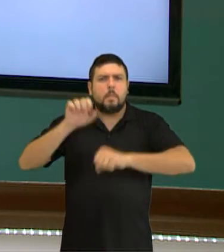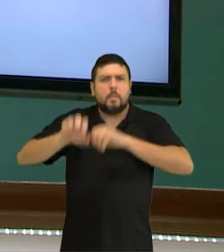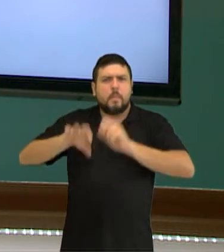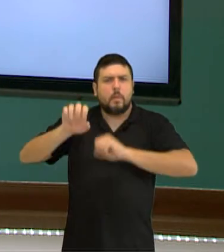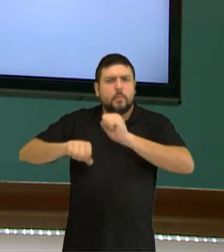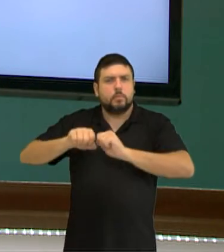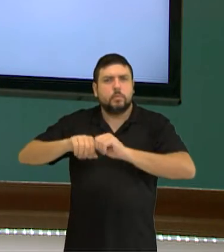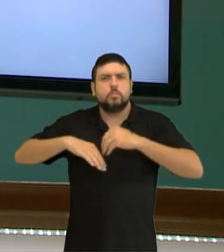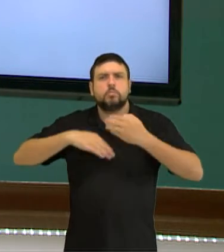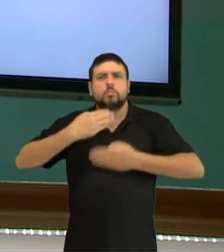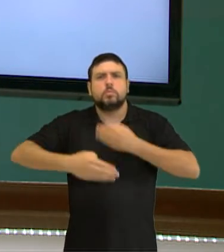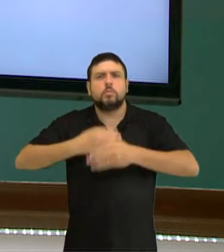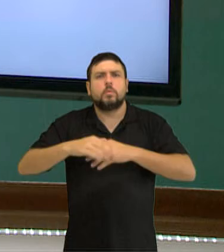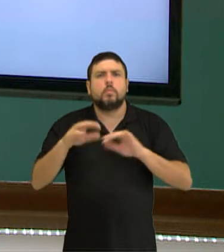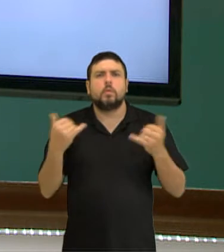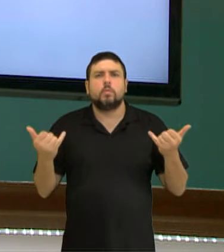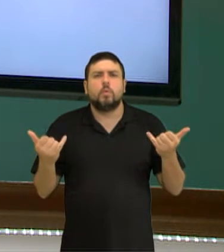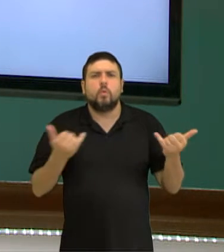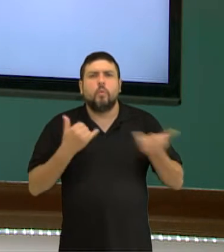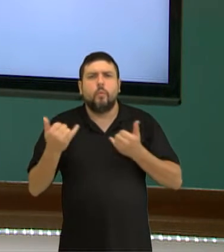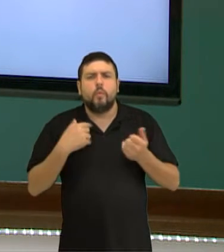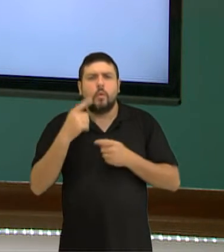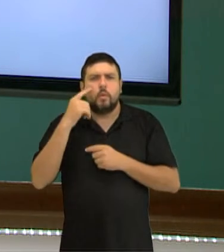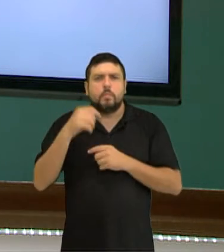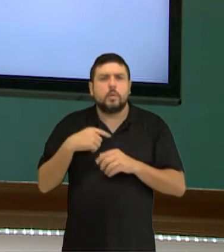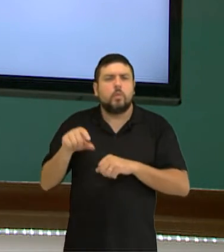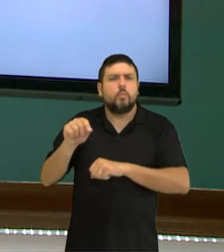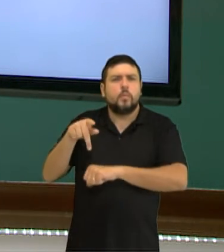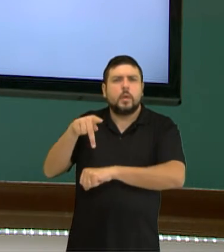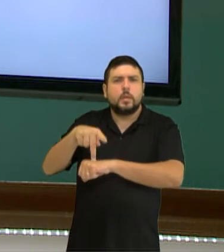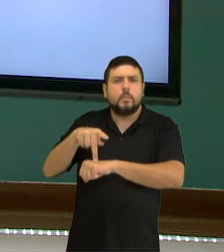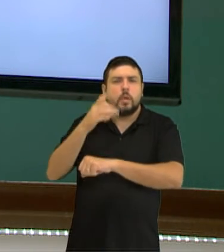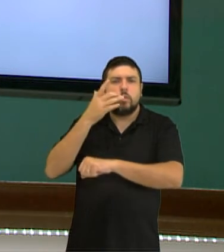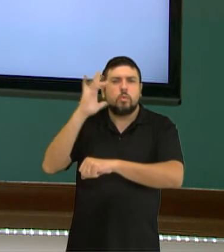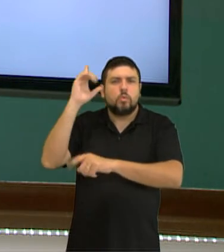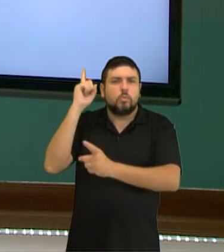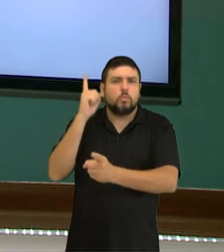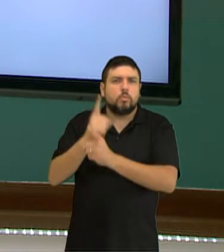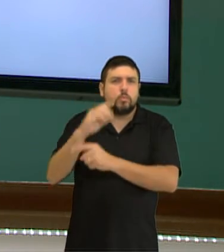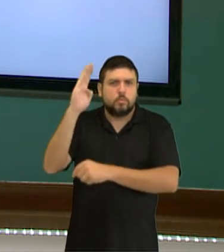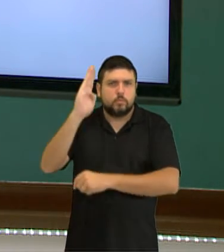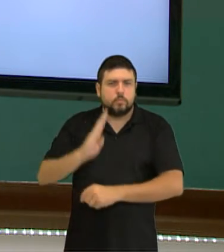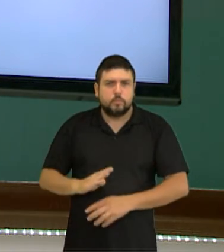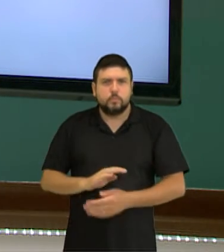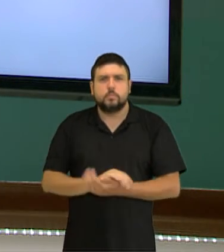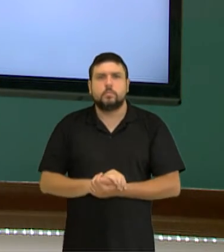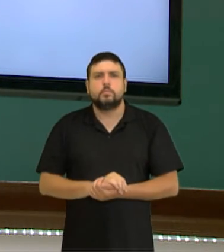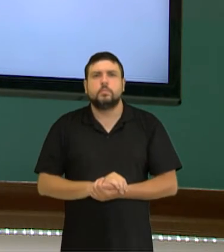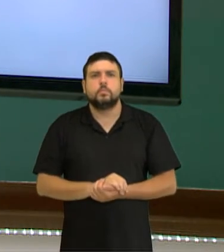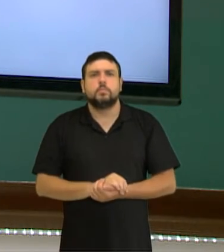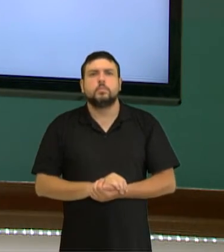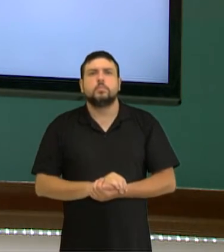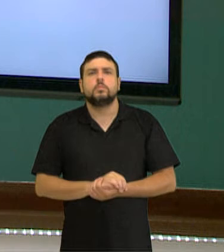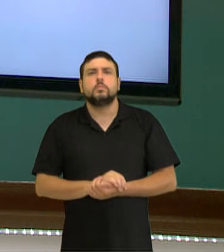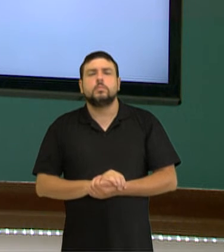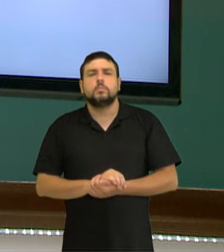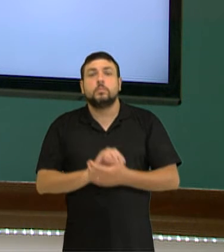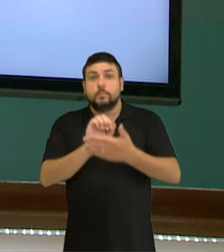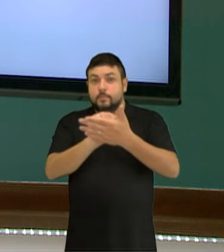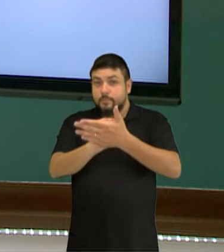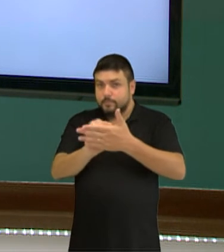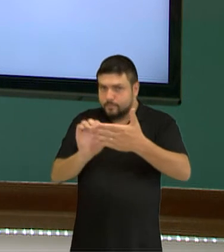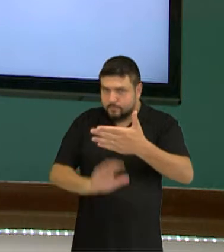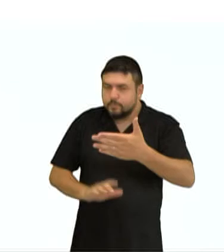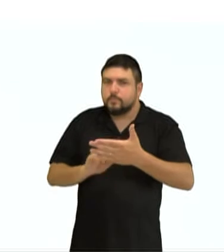as notícias das primeiras pedras de ouro encontradas aqui no Brasil. Temos uma atividade para fazer, vamos fazer